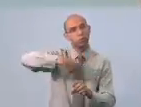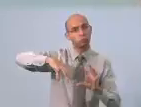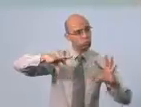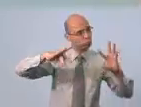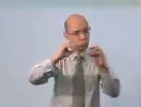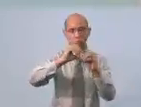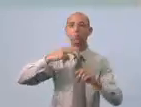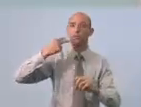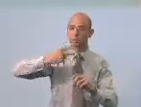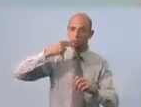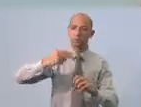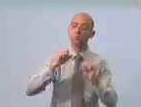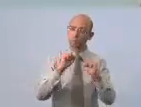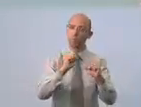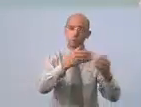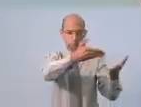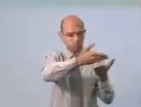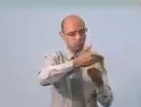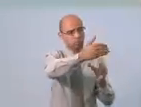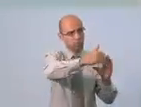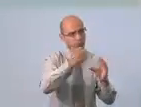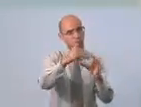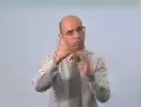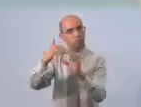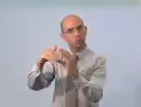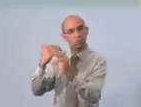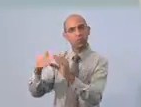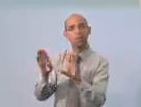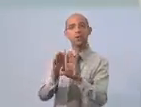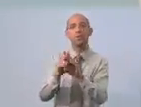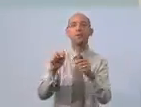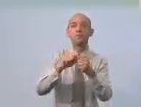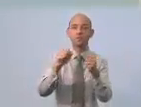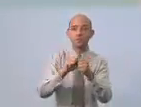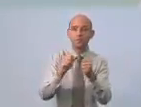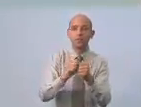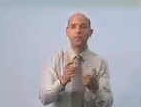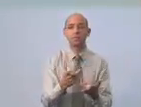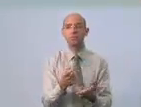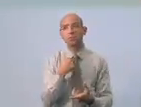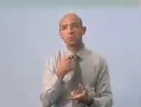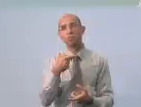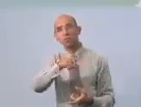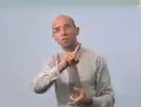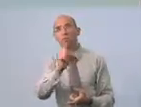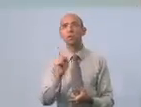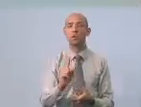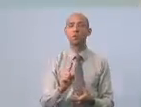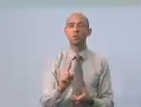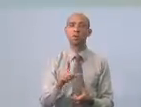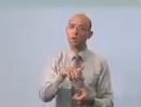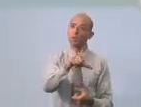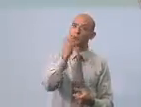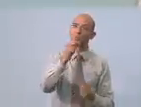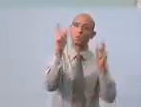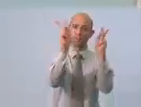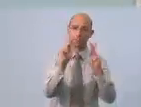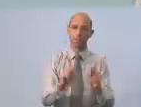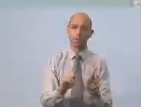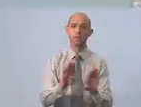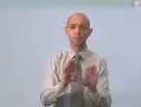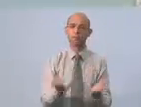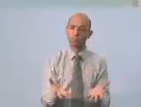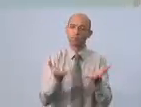demais vereadores possam receber e possam fazer a sua opção pela paz e pela